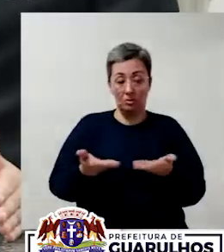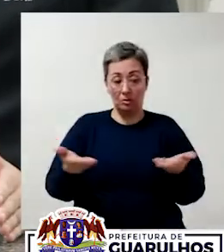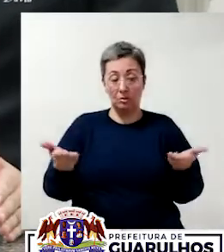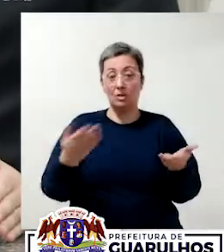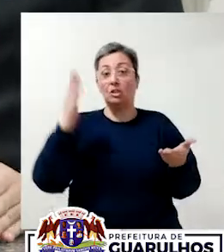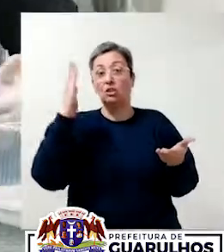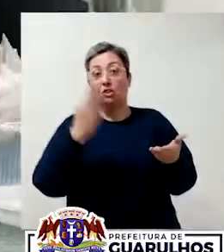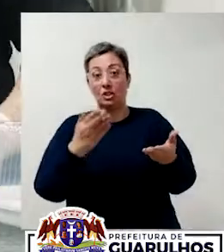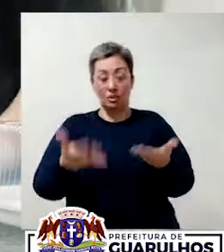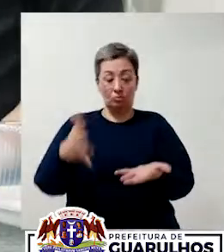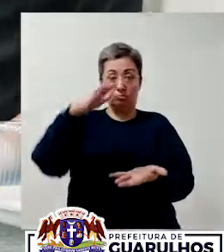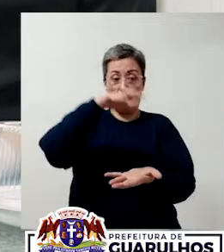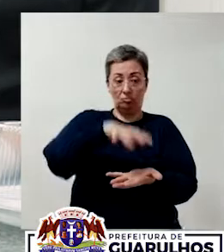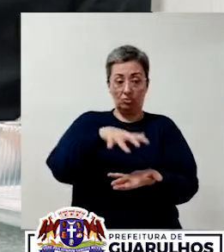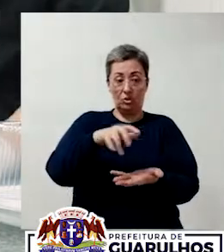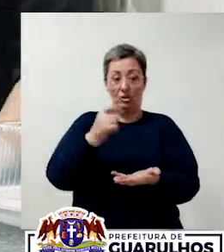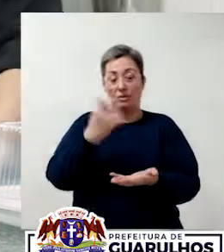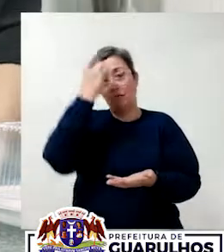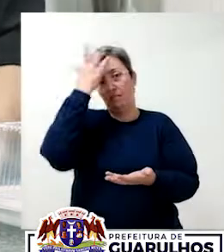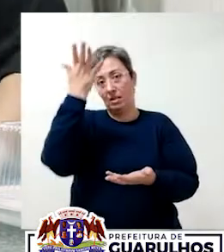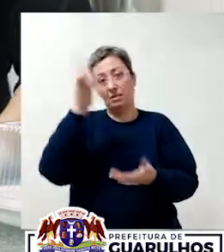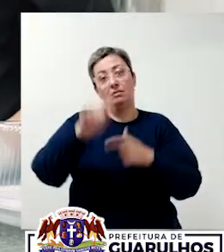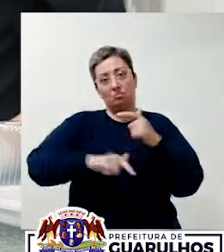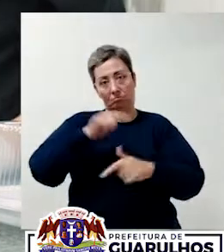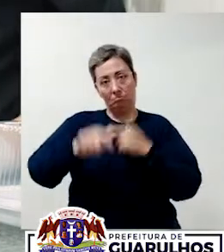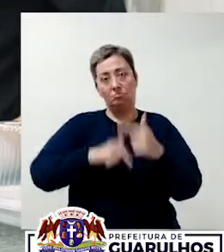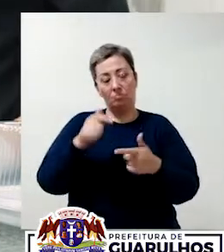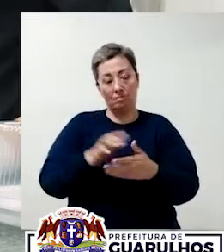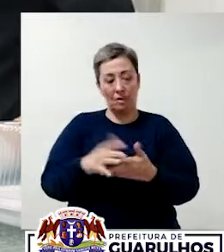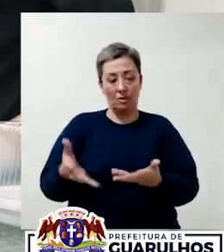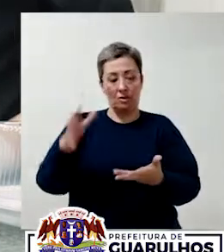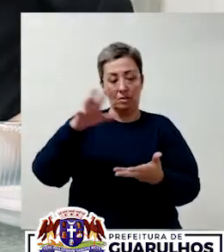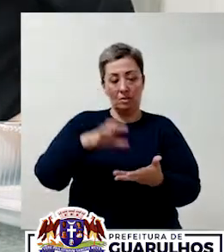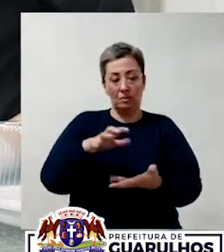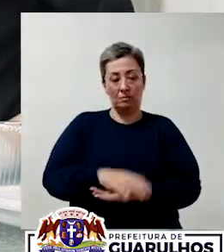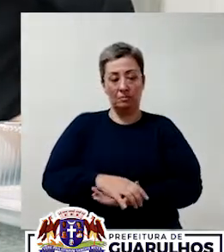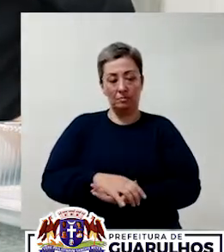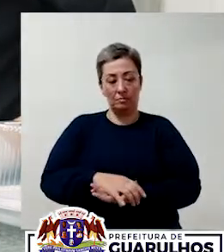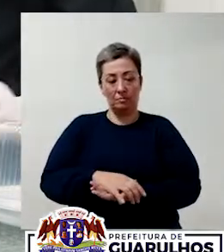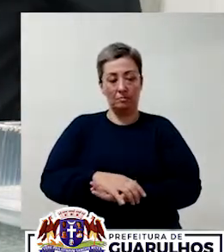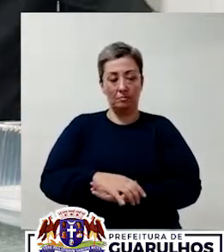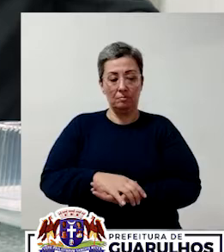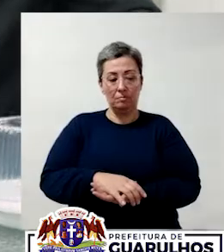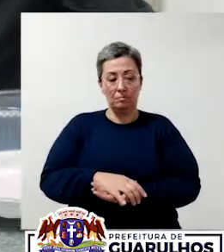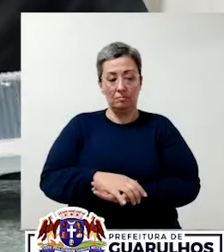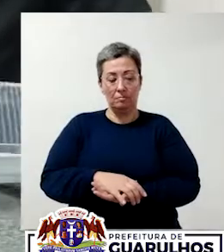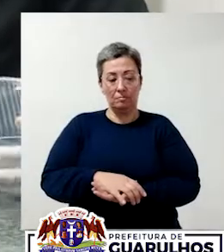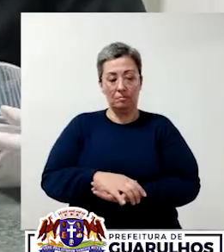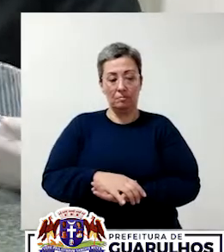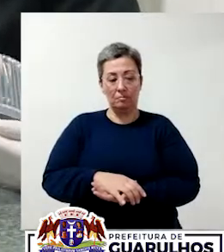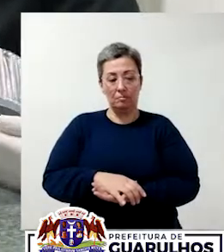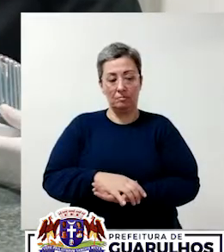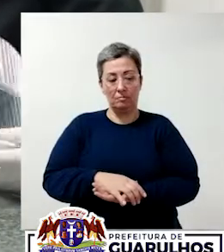25 reais. Hoje, pessoal, nós estamos utilizando aqui, ó, como a Maroli já fez aqui, ó, direto na embalagem.